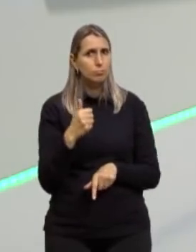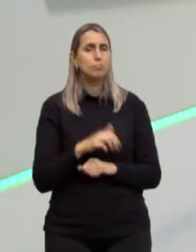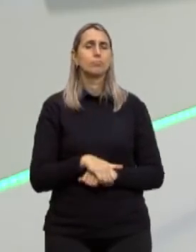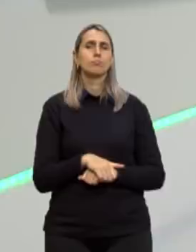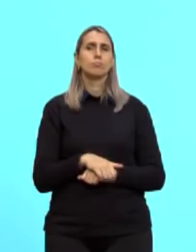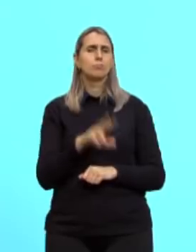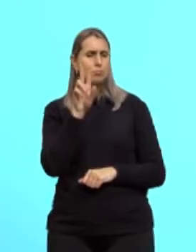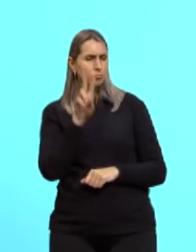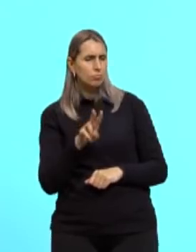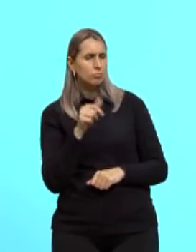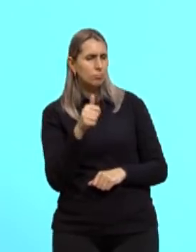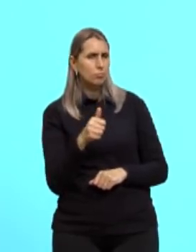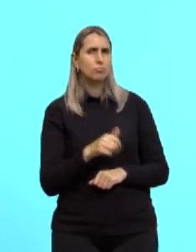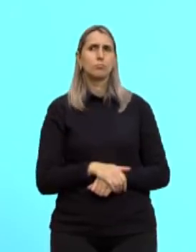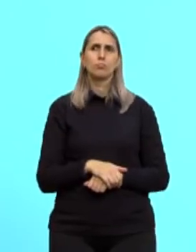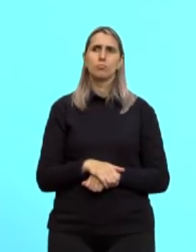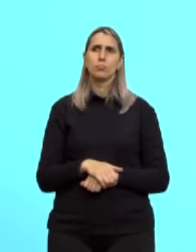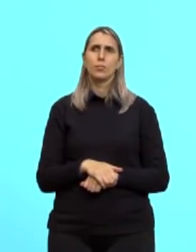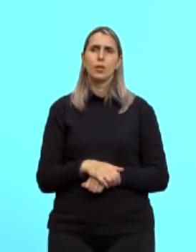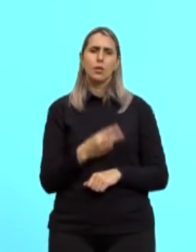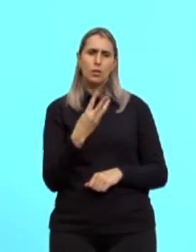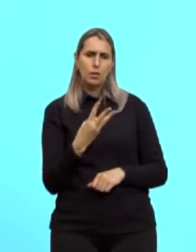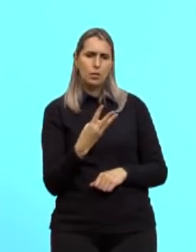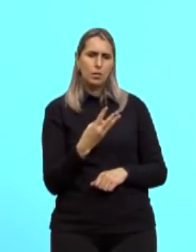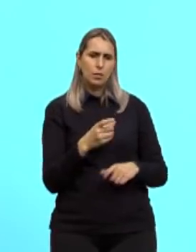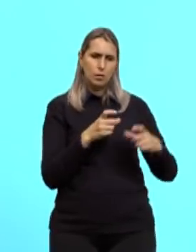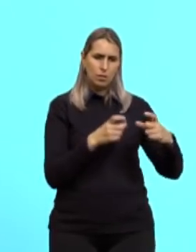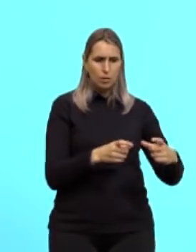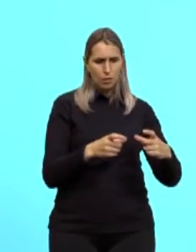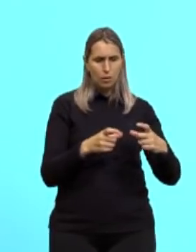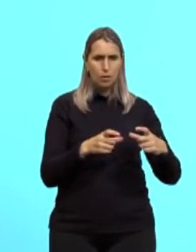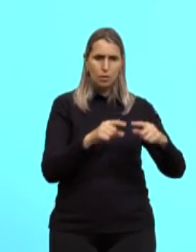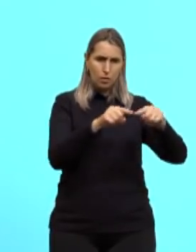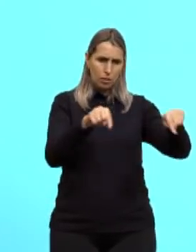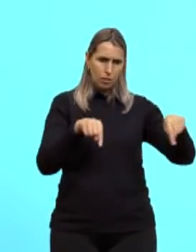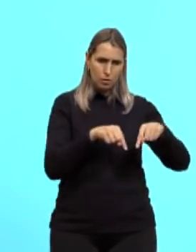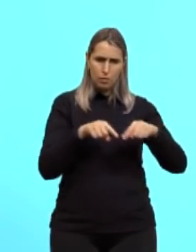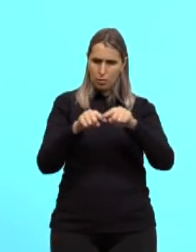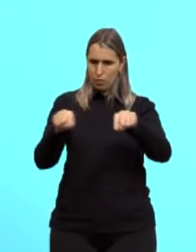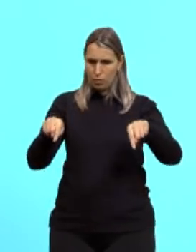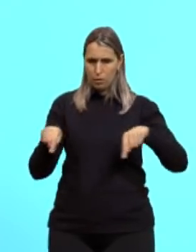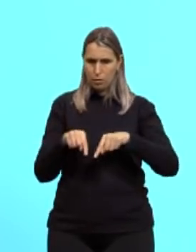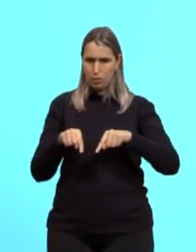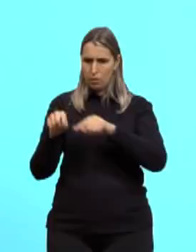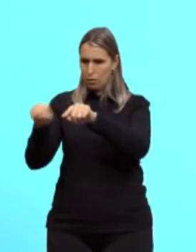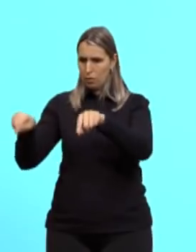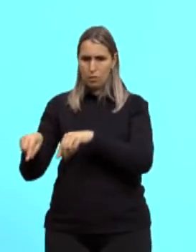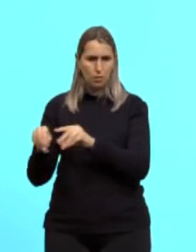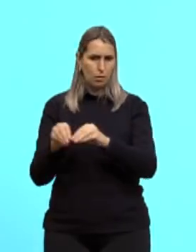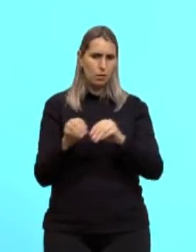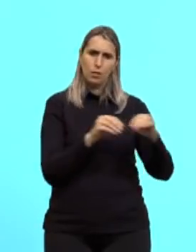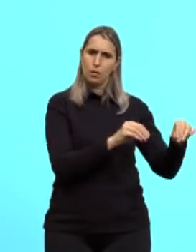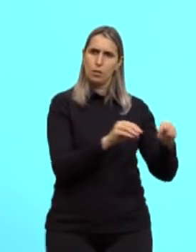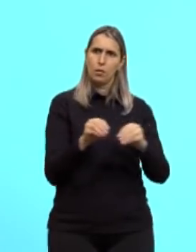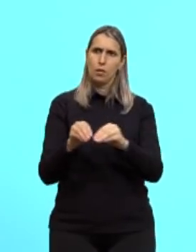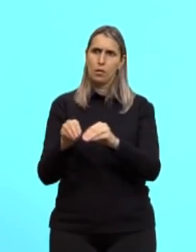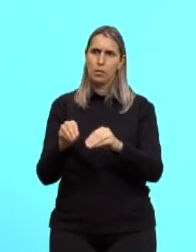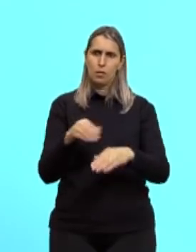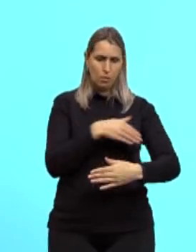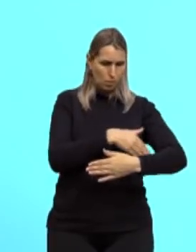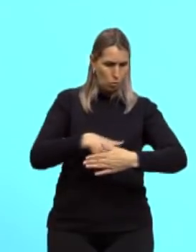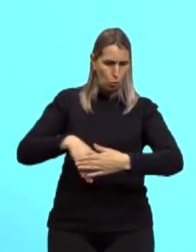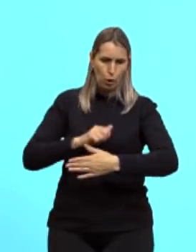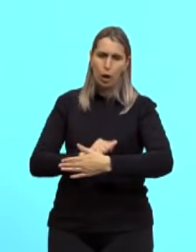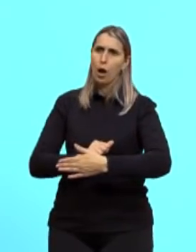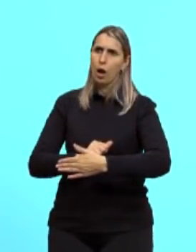não vejo lá três terrenos onde estão os três terrenos eles têm frente para a rua ar aqui está ruan